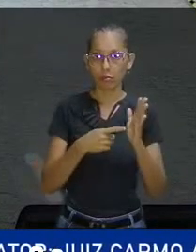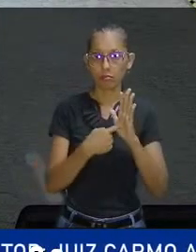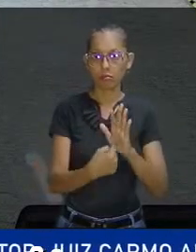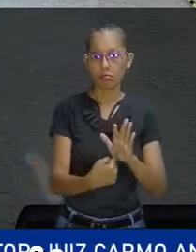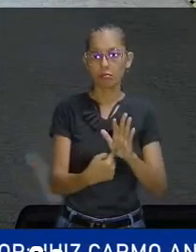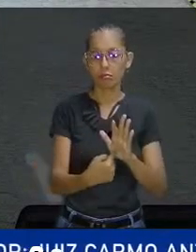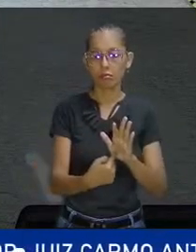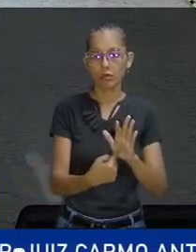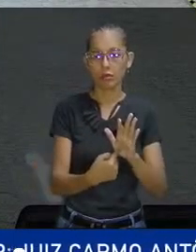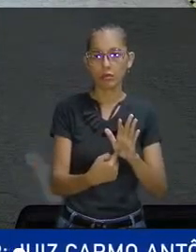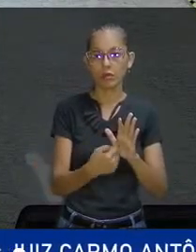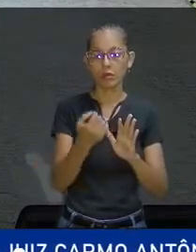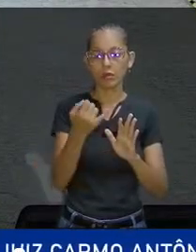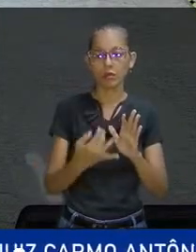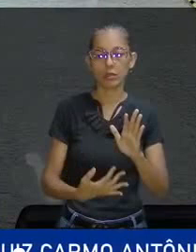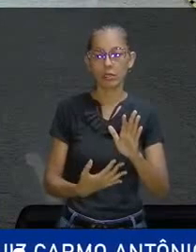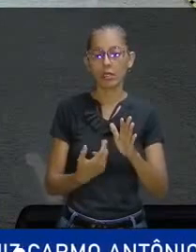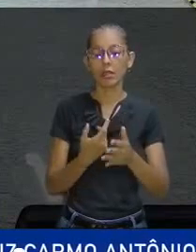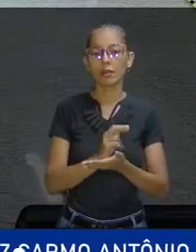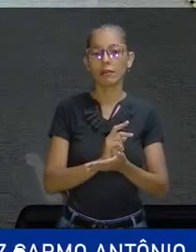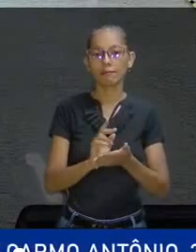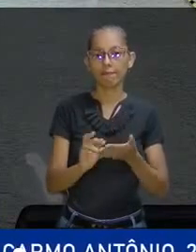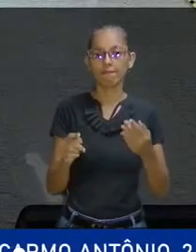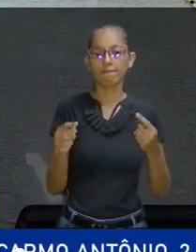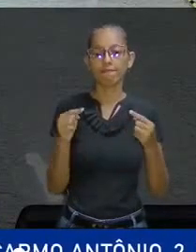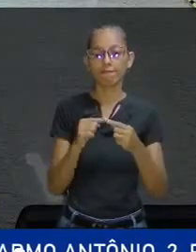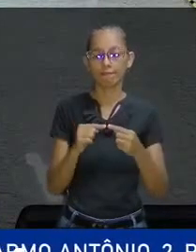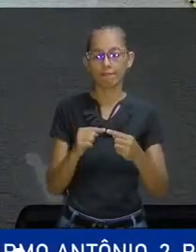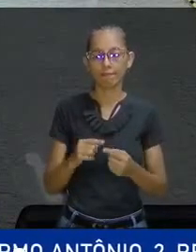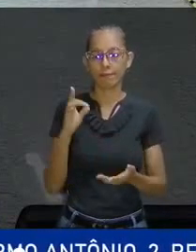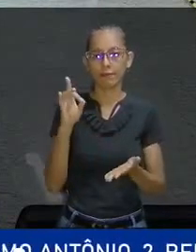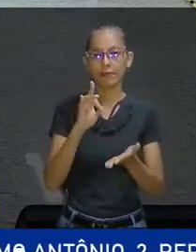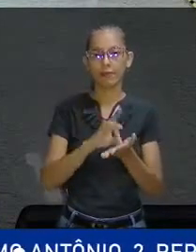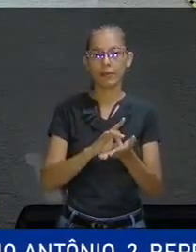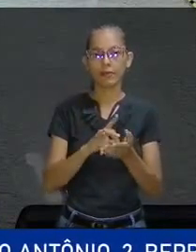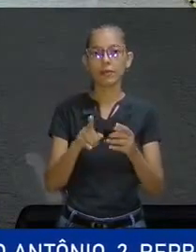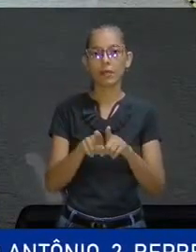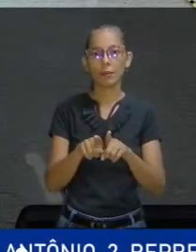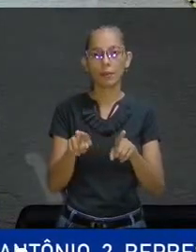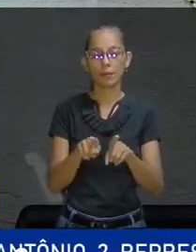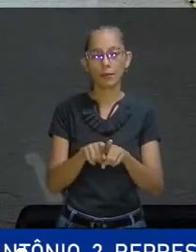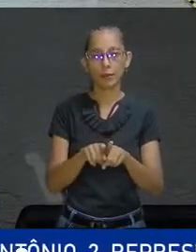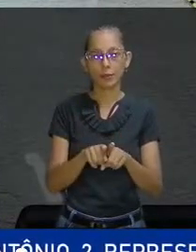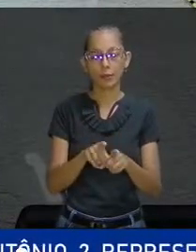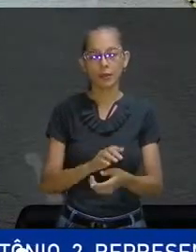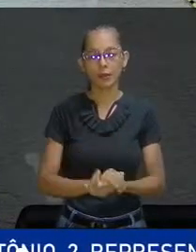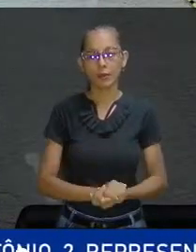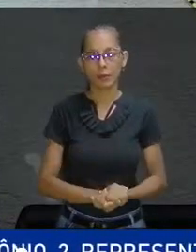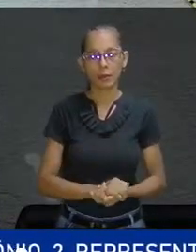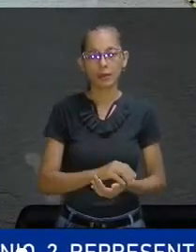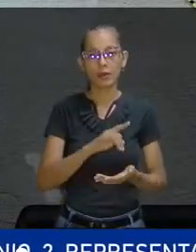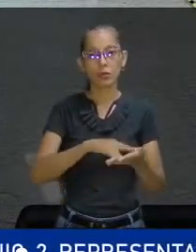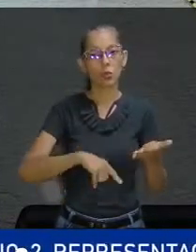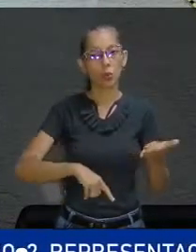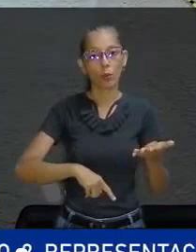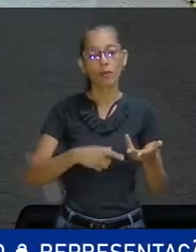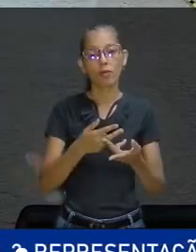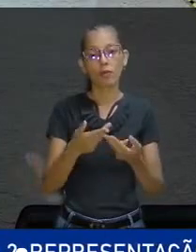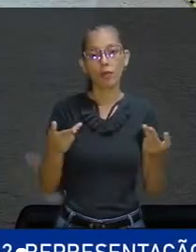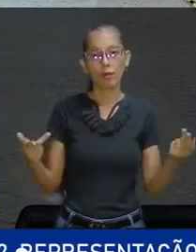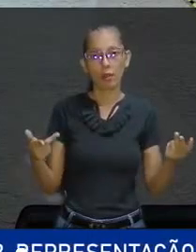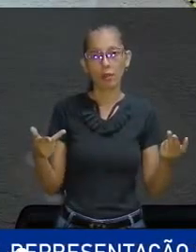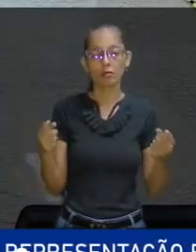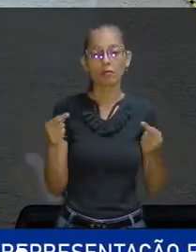e hashes necessários à confirmação da autenticidade e veracidade dos dados. Ou seja, os documentos utilizados como meio